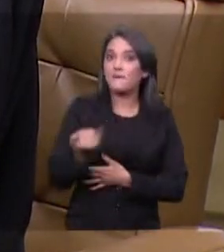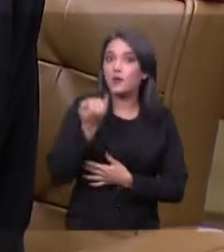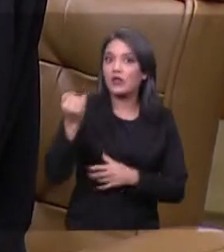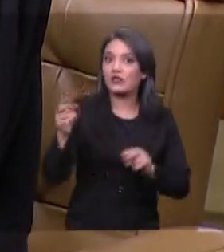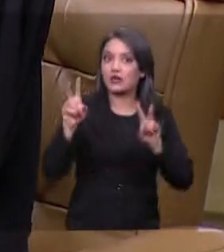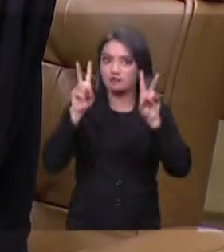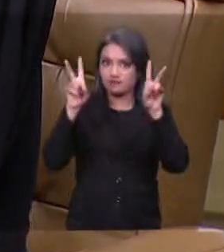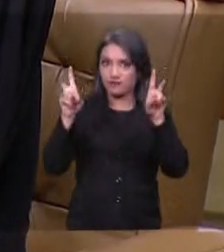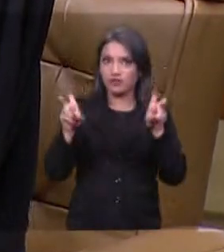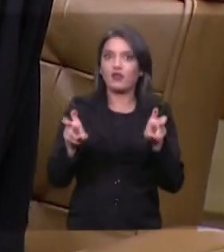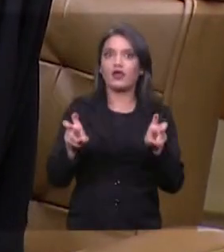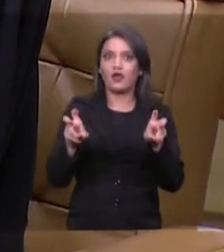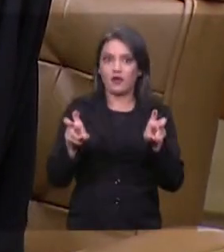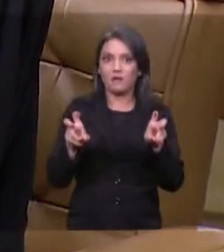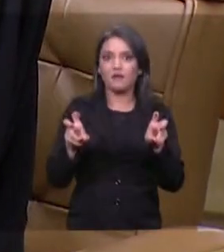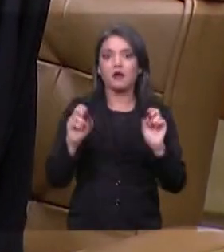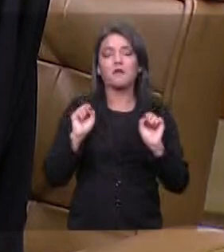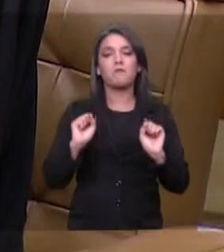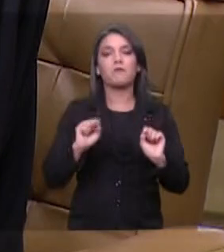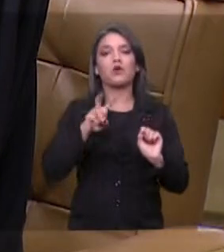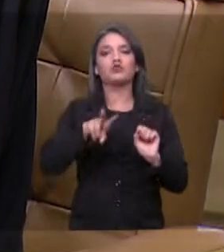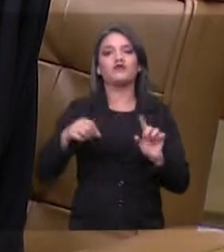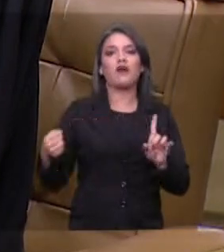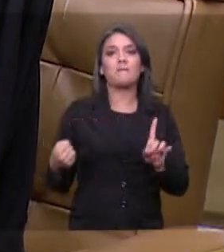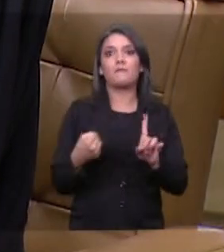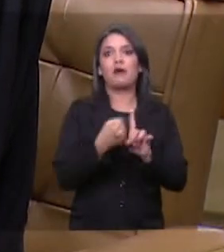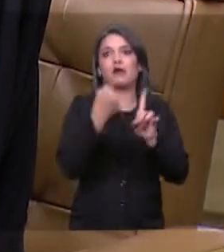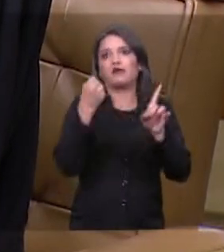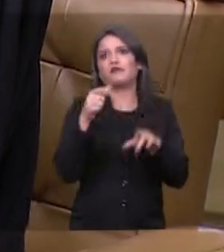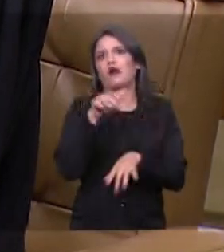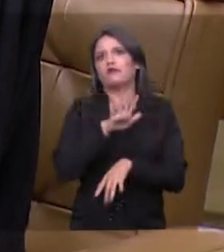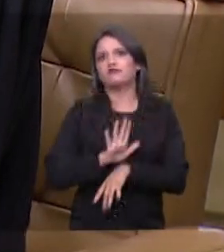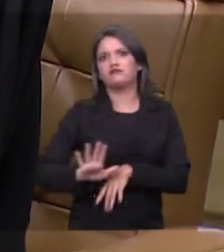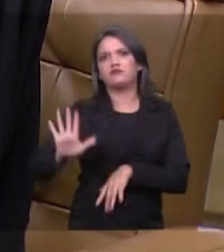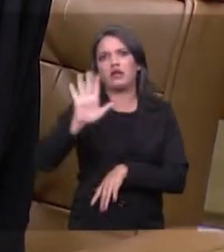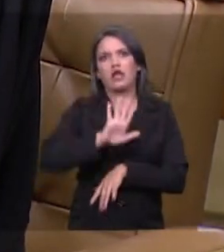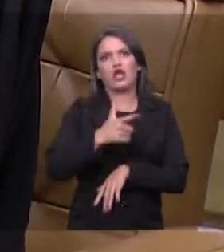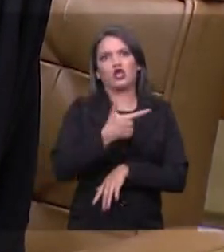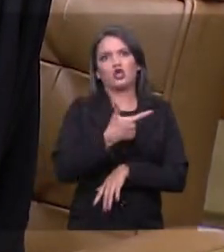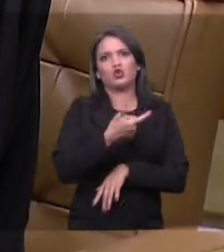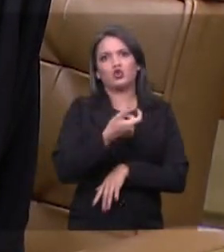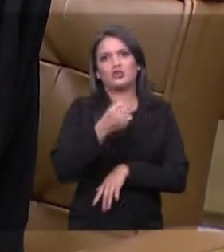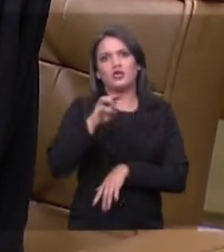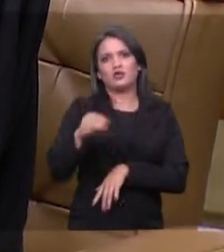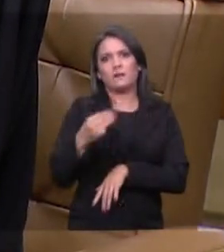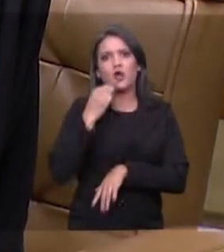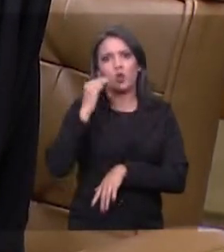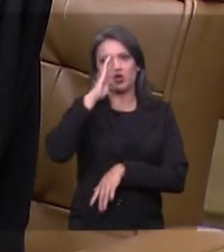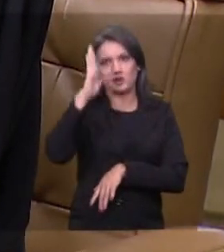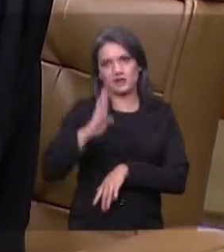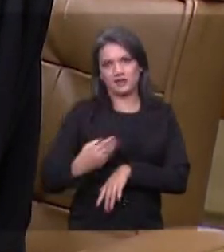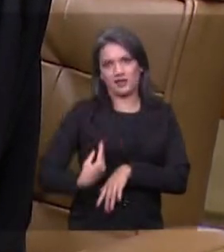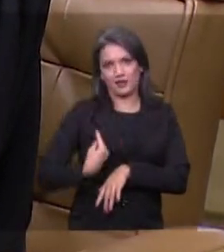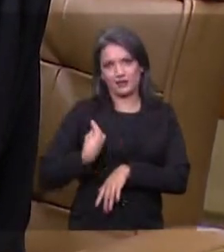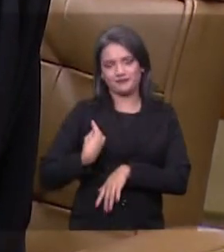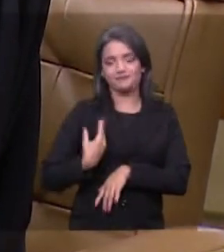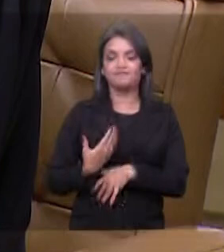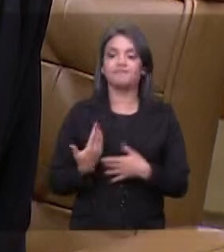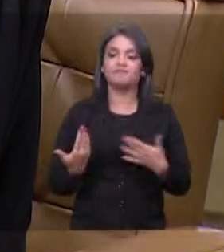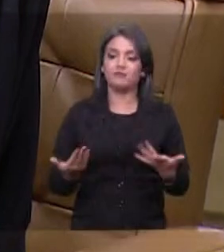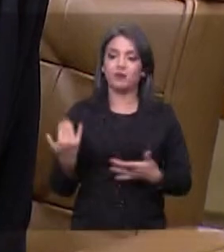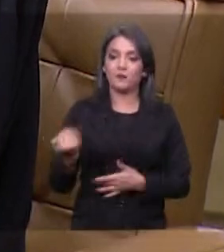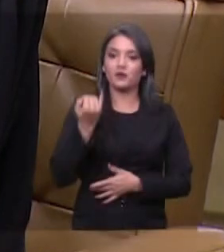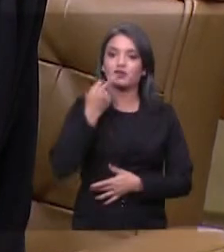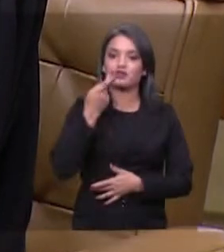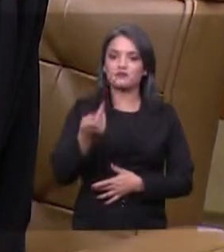assunto, que pode ter um impacto relevante aos mais de 200 milhões de brasileiros. De fato, é importante dizer